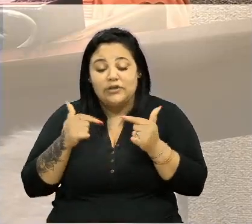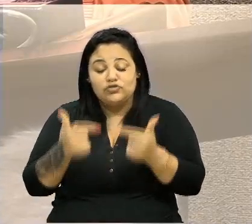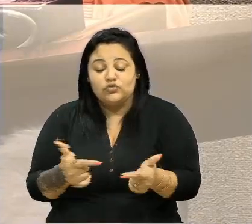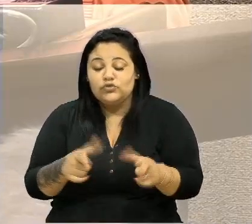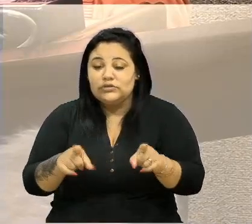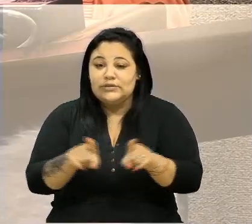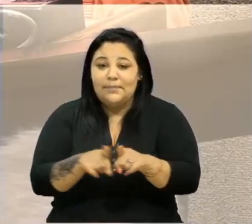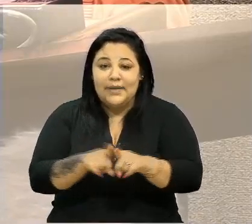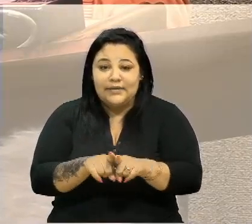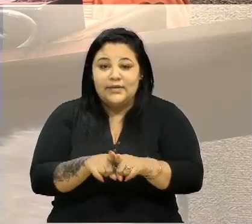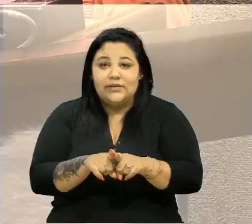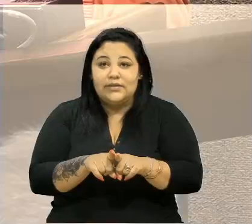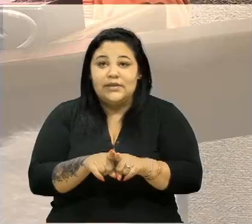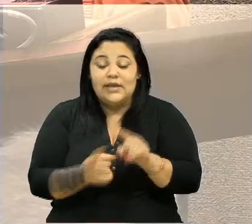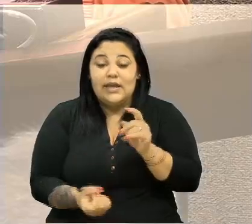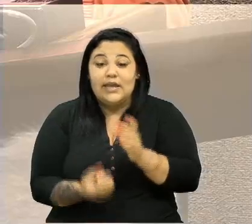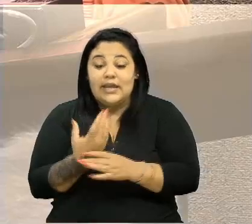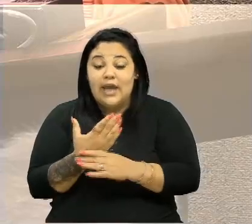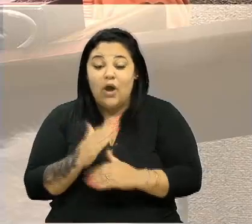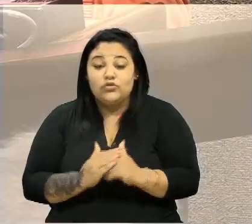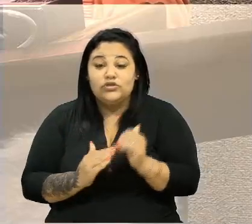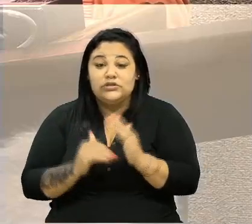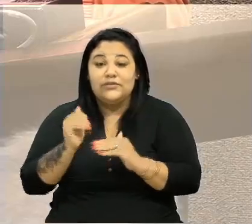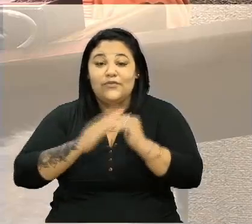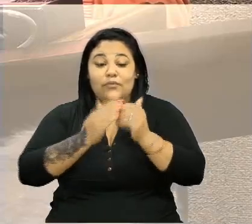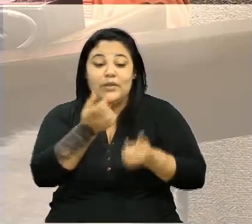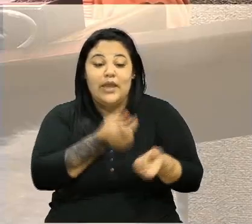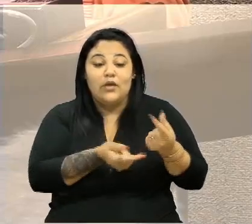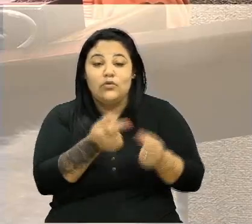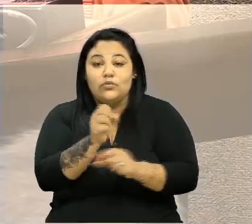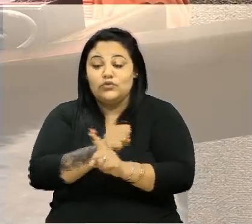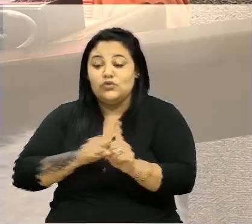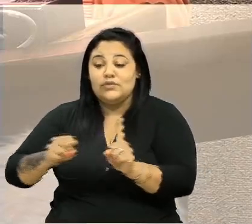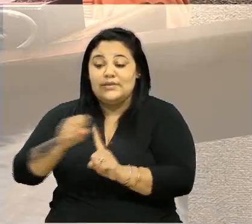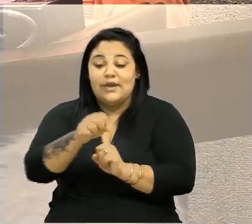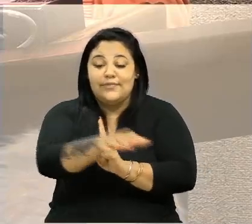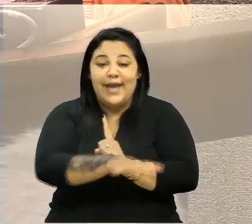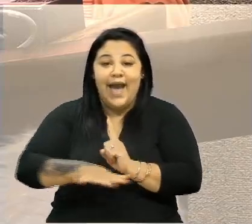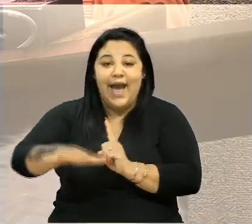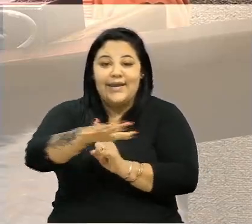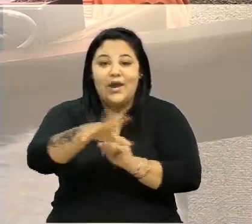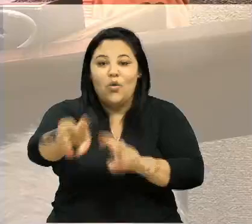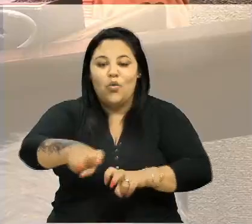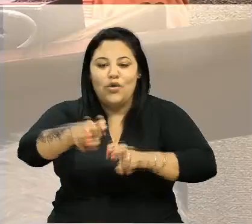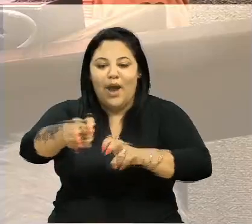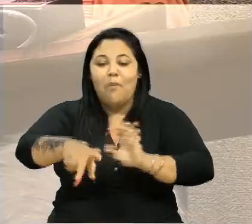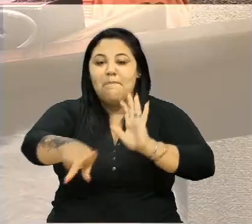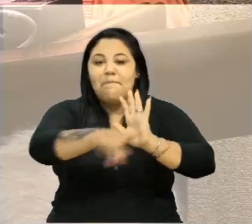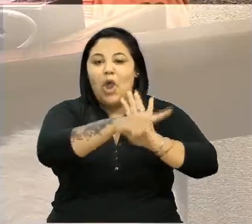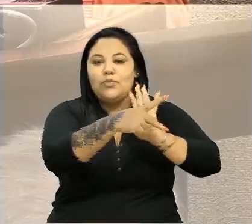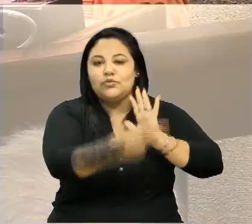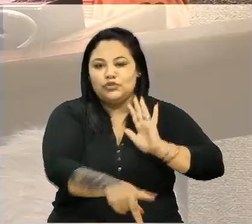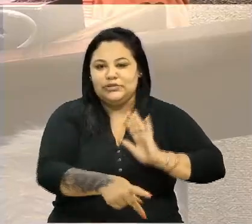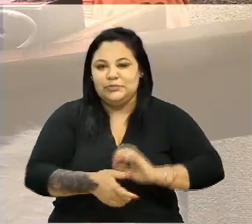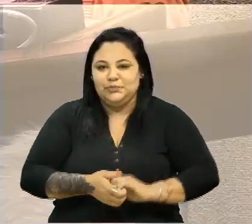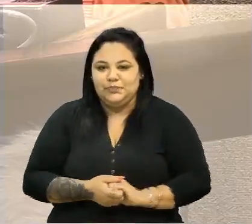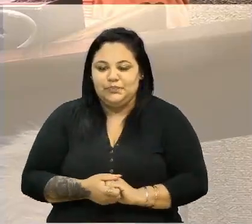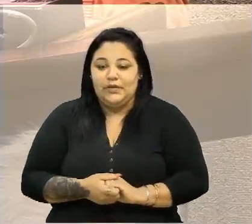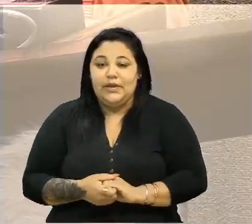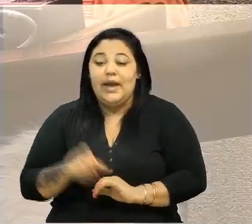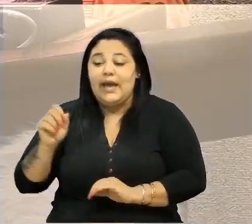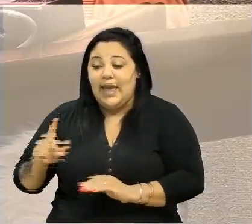que promovam o desenvolvimento econômico e social das áreas rurais do município. O